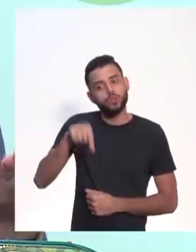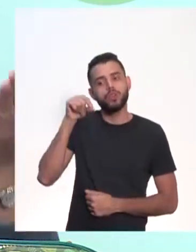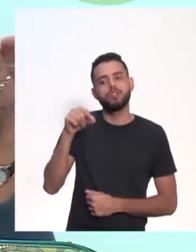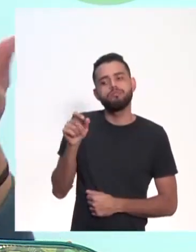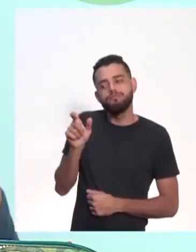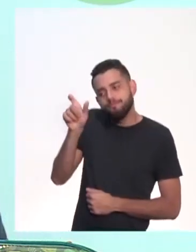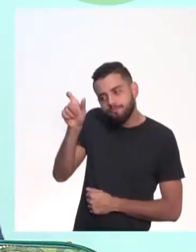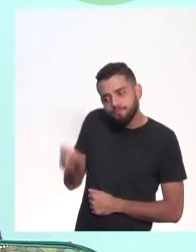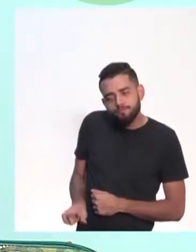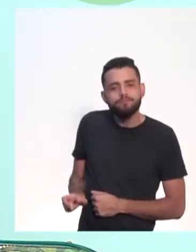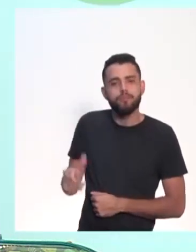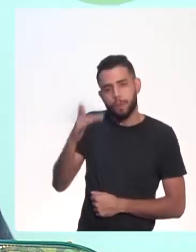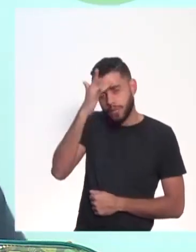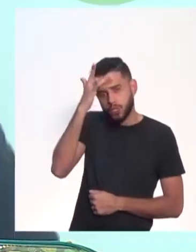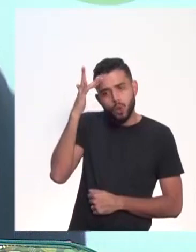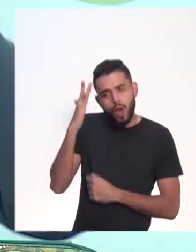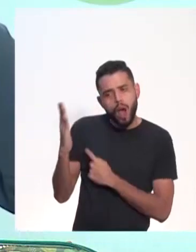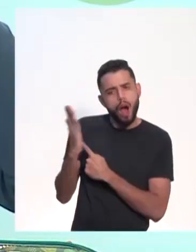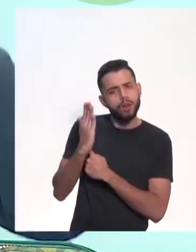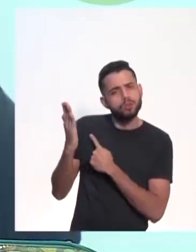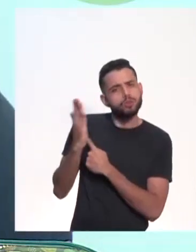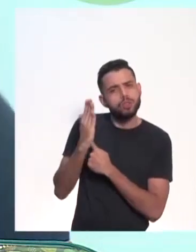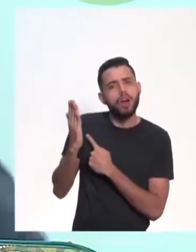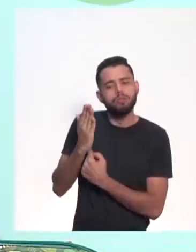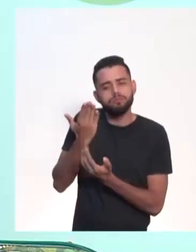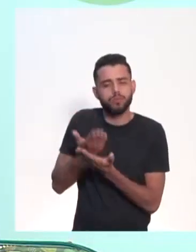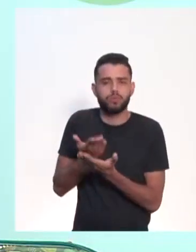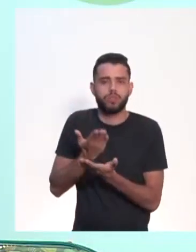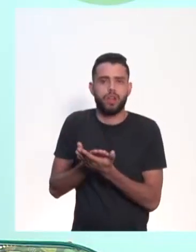estudo que auxilie a gente a ter o